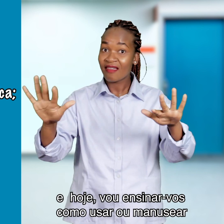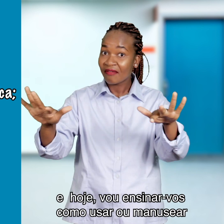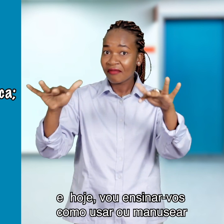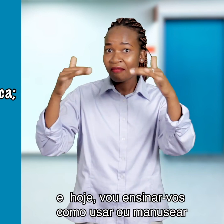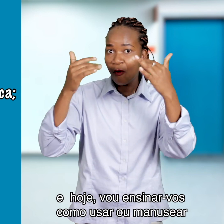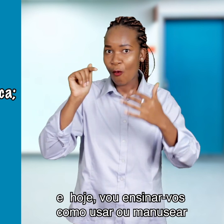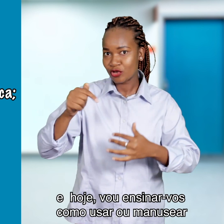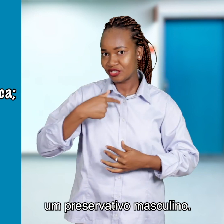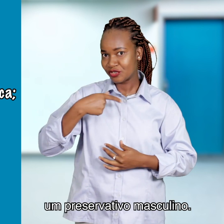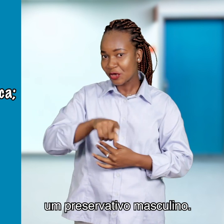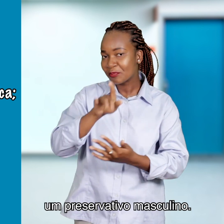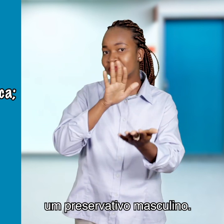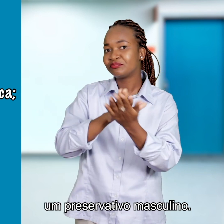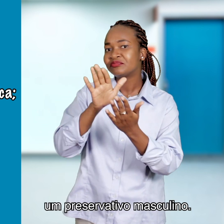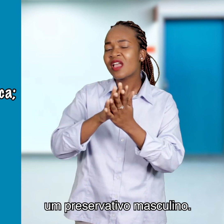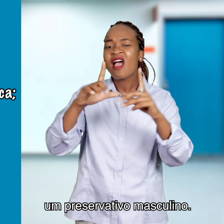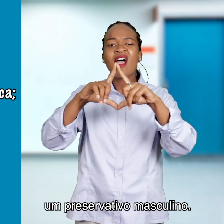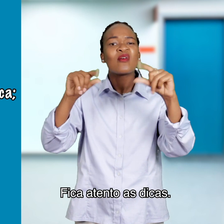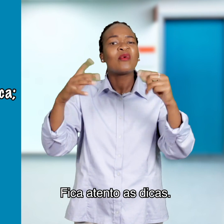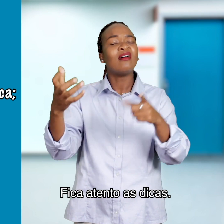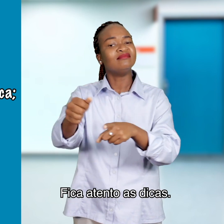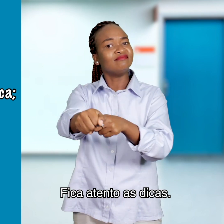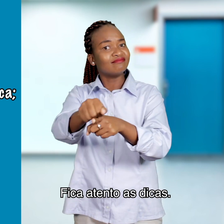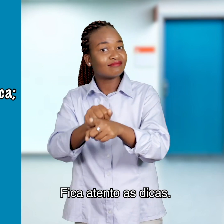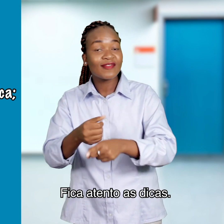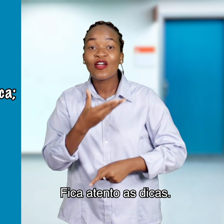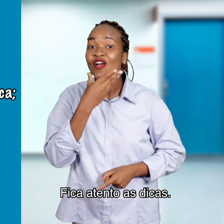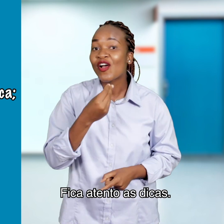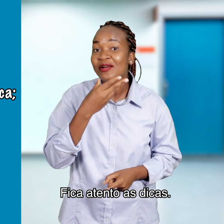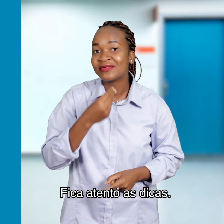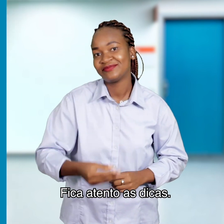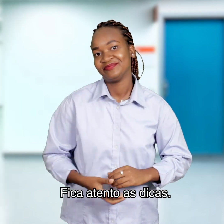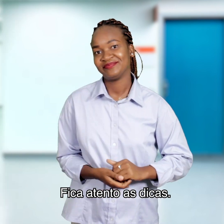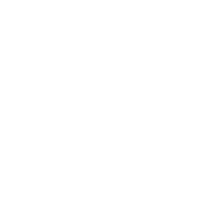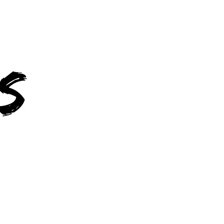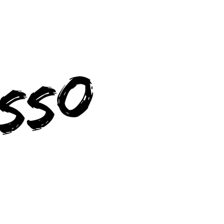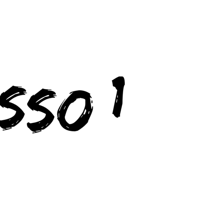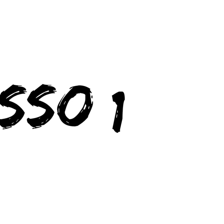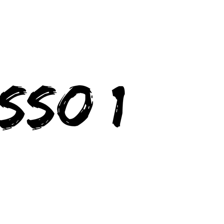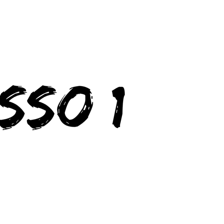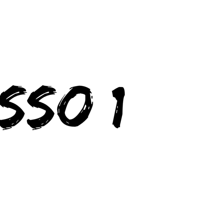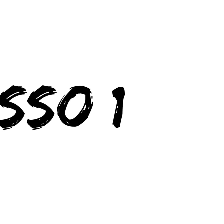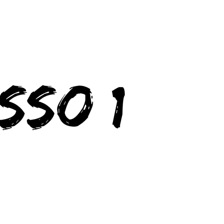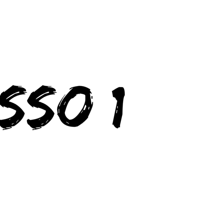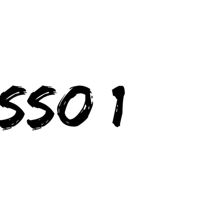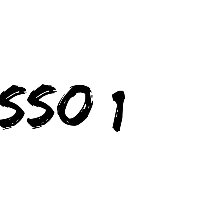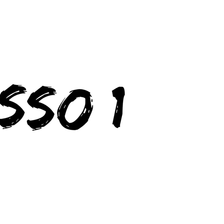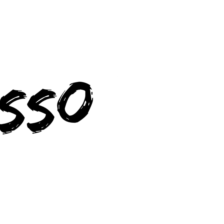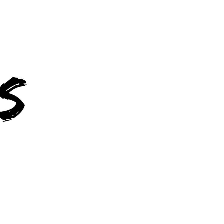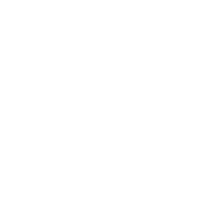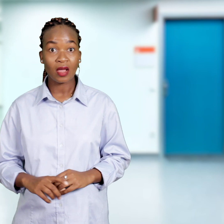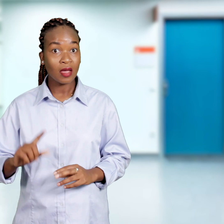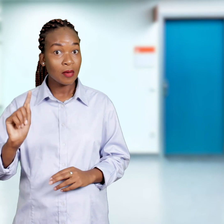como usar ou manusear um preservativo masculino. Fique atento às dicas. Primeiro passo.